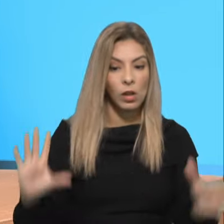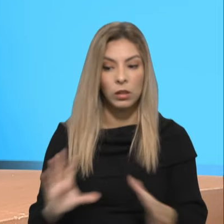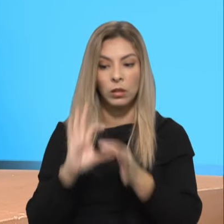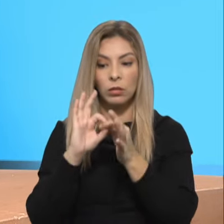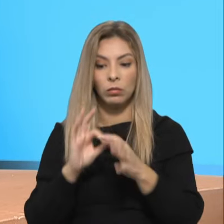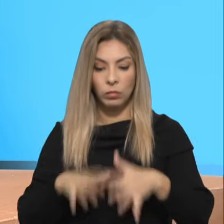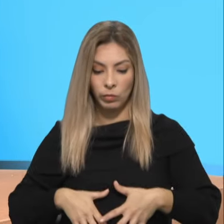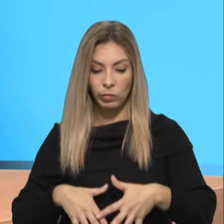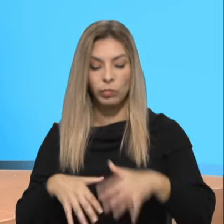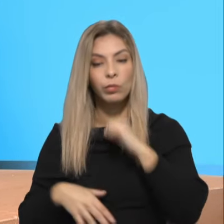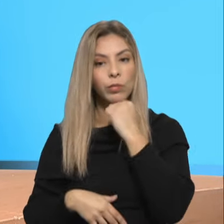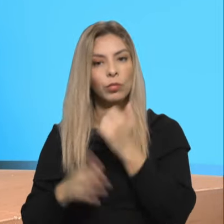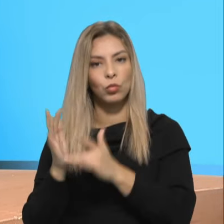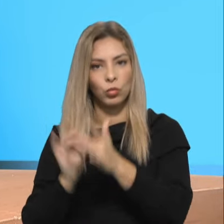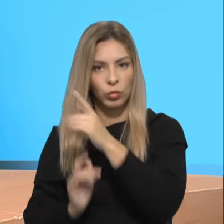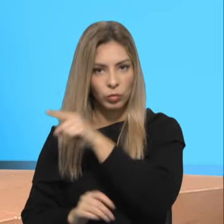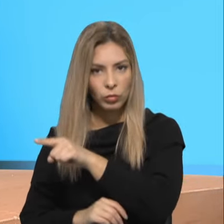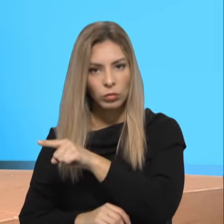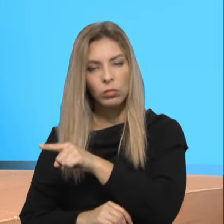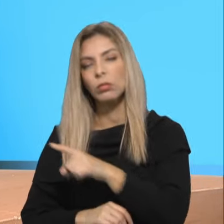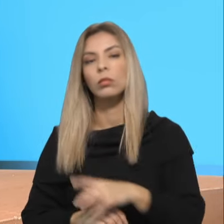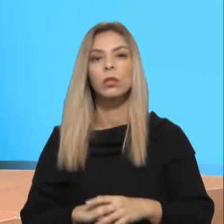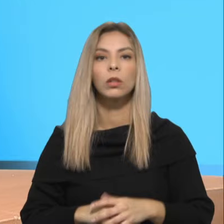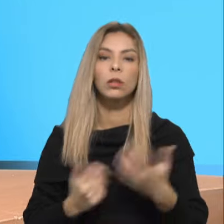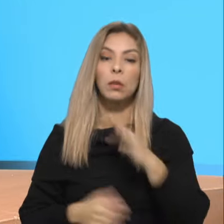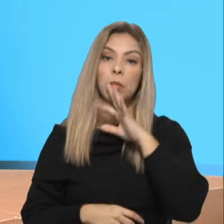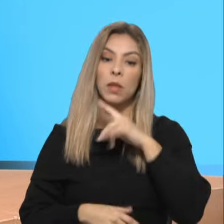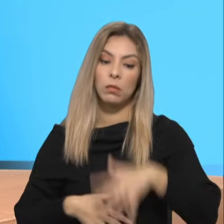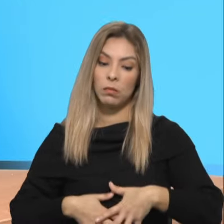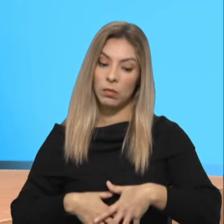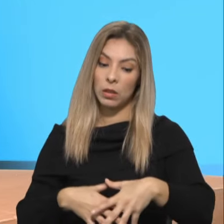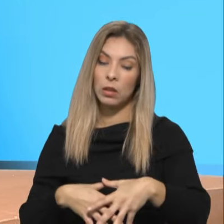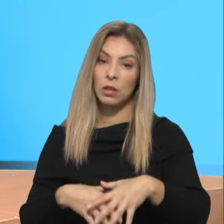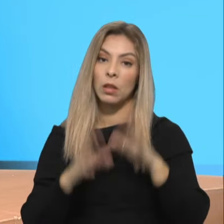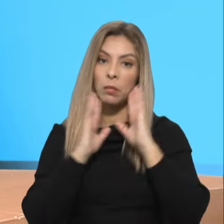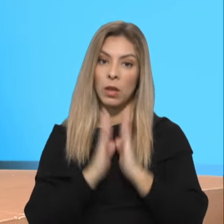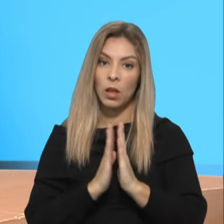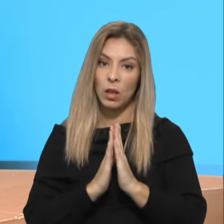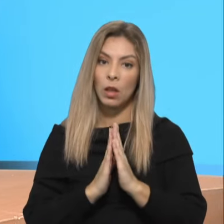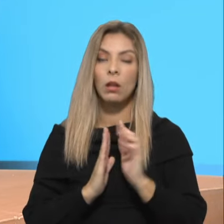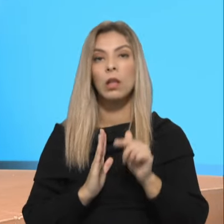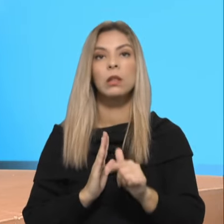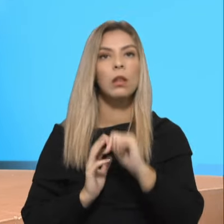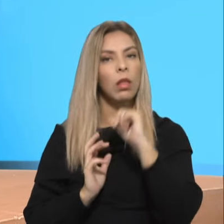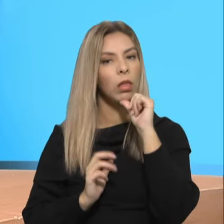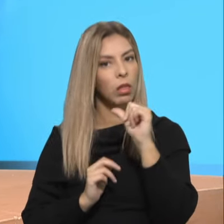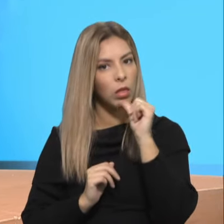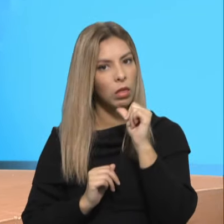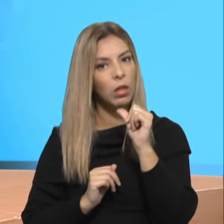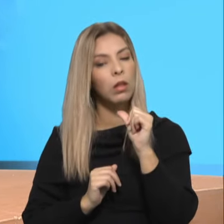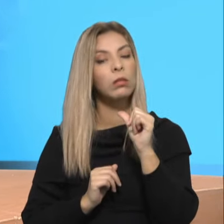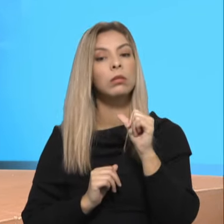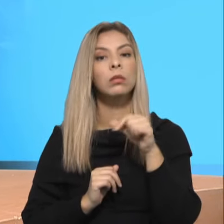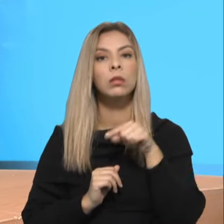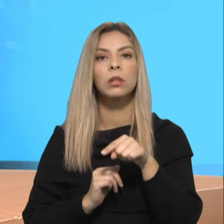mistério de Cristo. É esta anunciação da maternidade de Maria que constitui o centro do seu mistério em relação a Cristo e, portanto, o